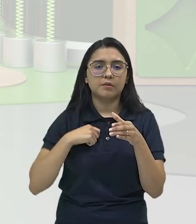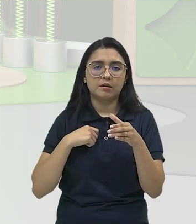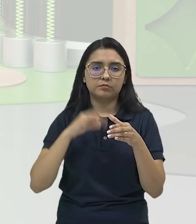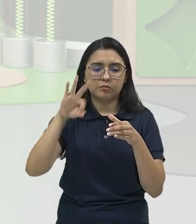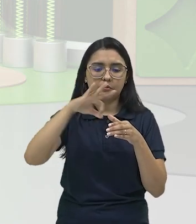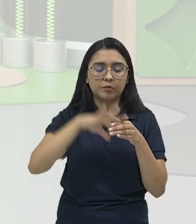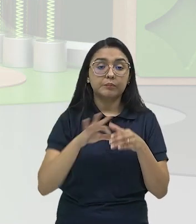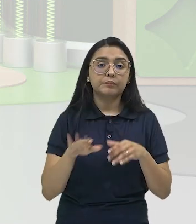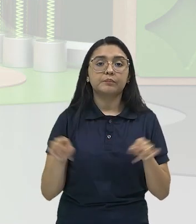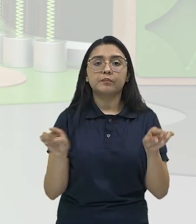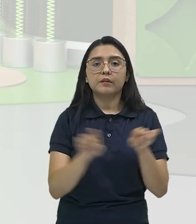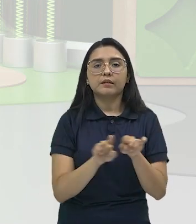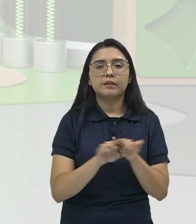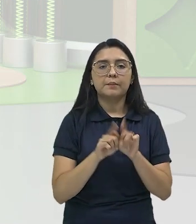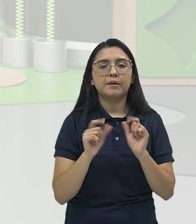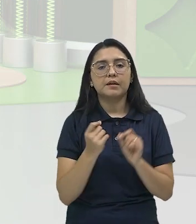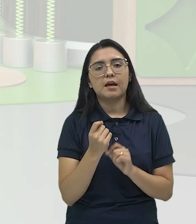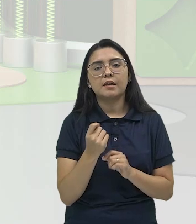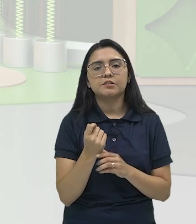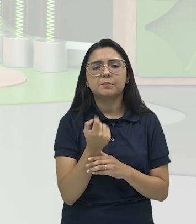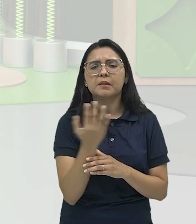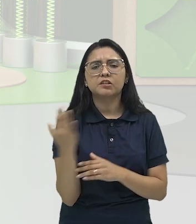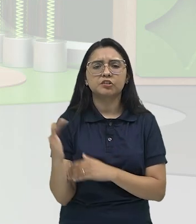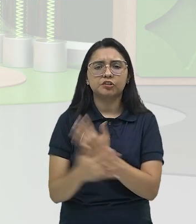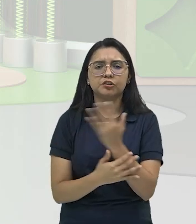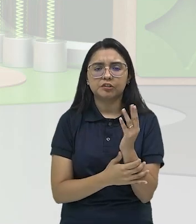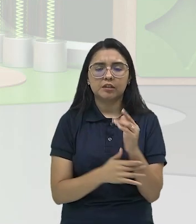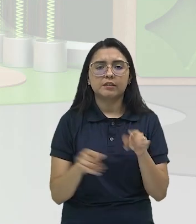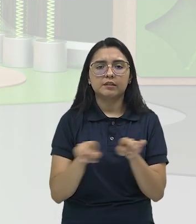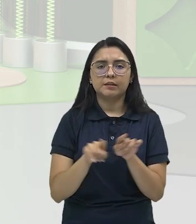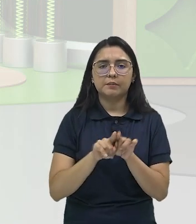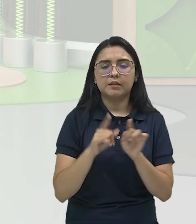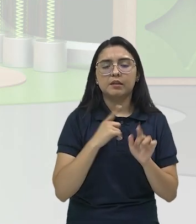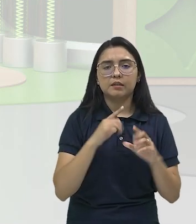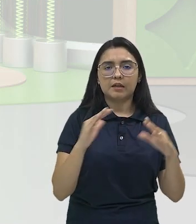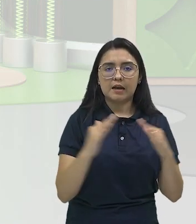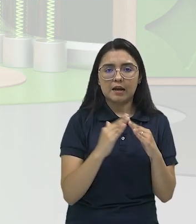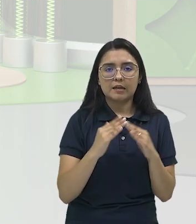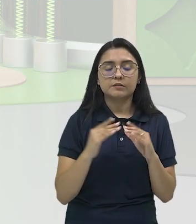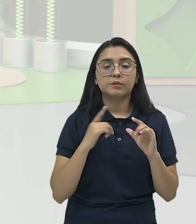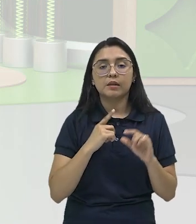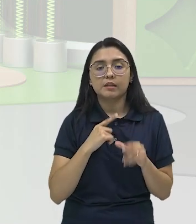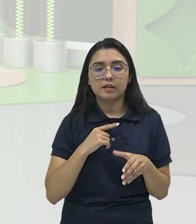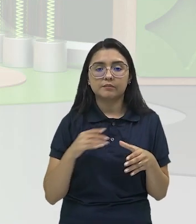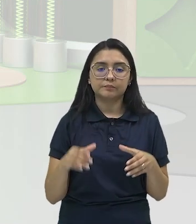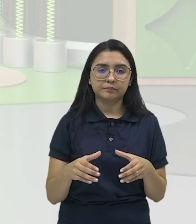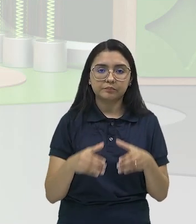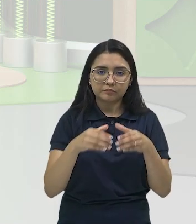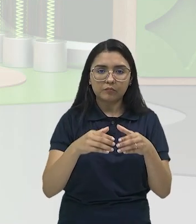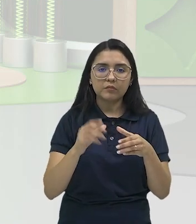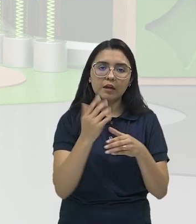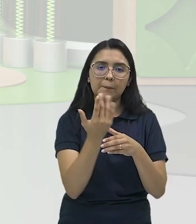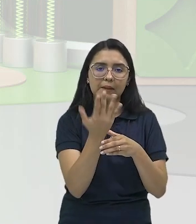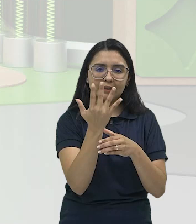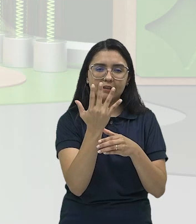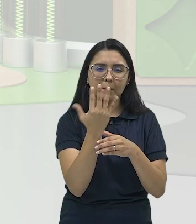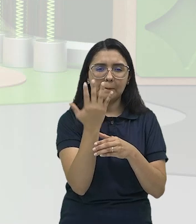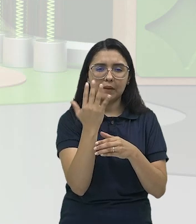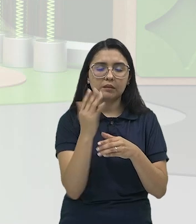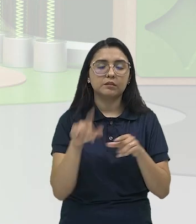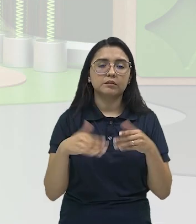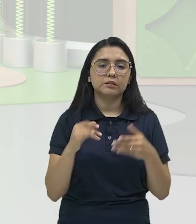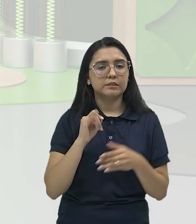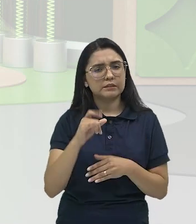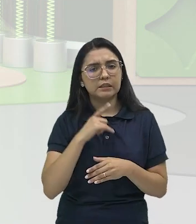animais. As plantinhas, né? Geralmente nós temos aí nas nossas casas vasos de plantas. Então, se você tem um pratinho